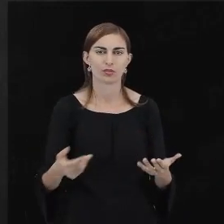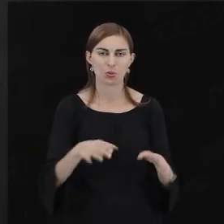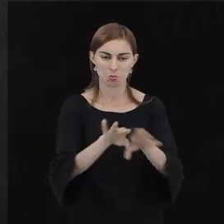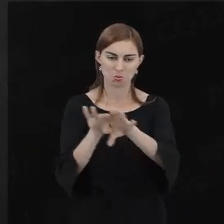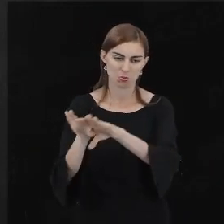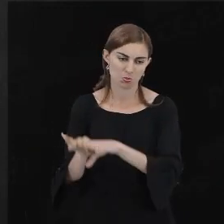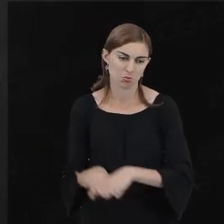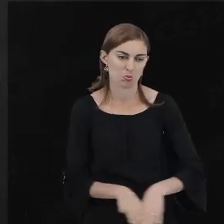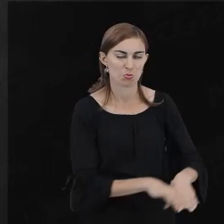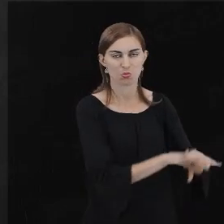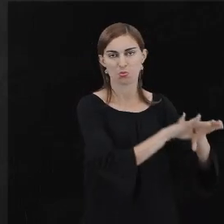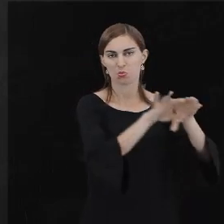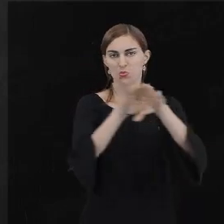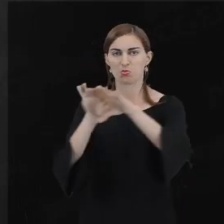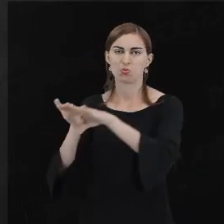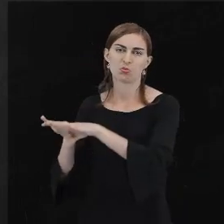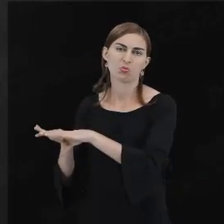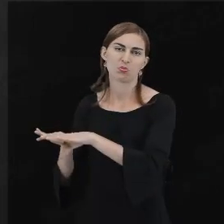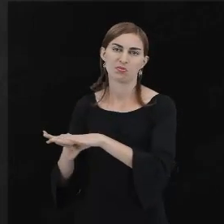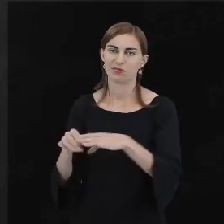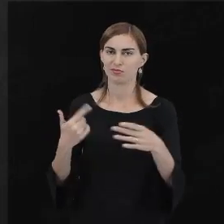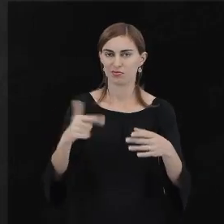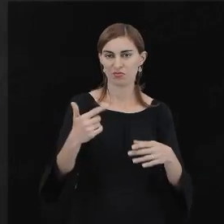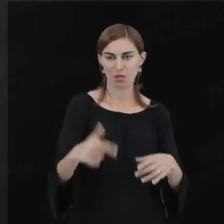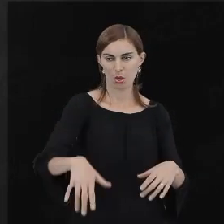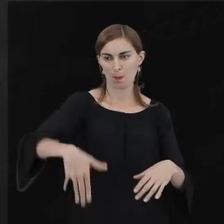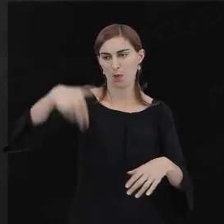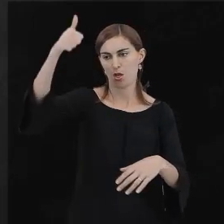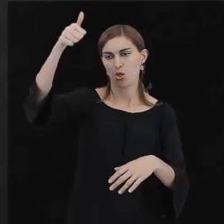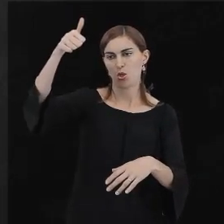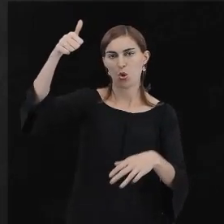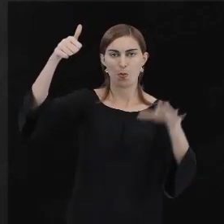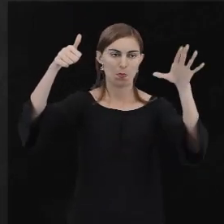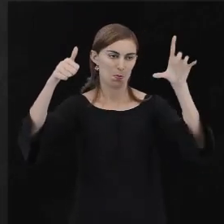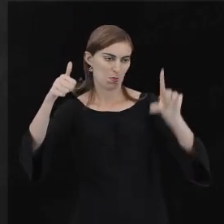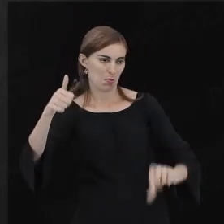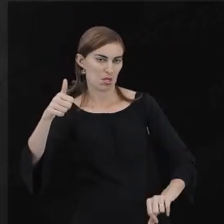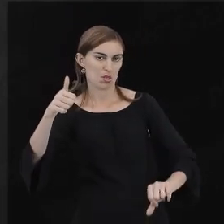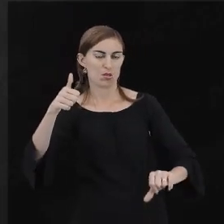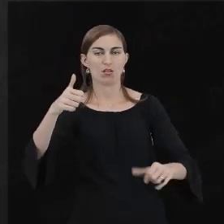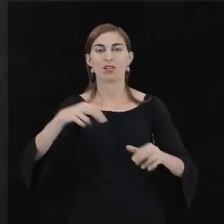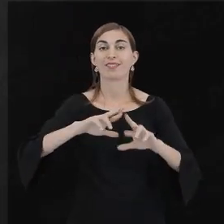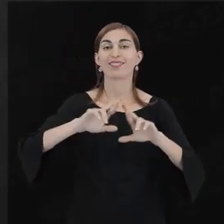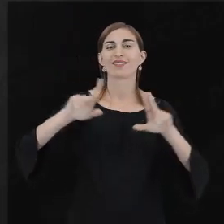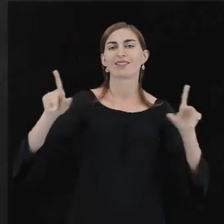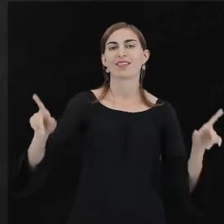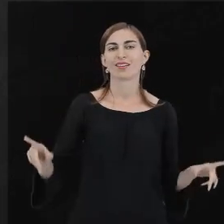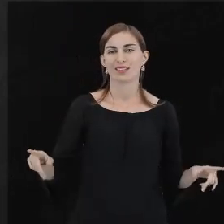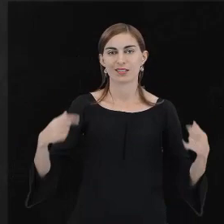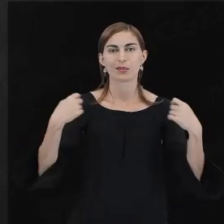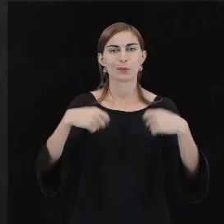para consolidar esses modos de vida dos sujeitos que interagem e, com isso, e qualificando as suas